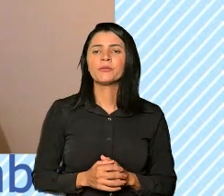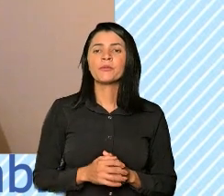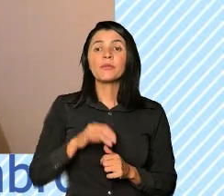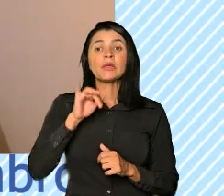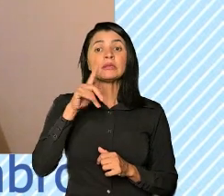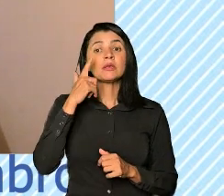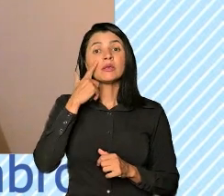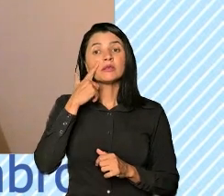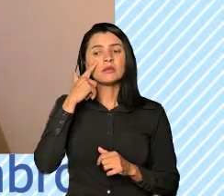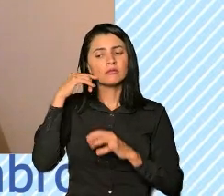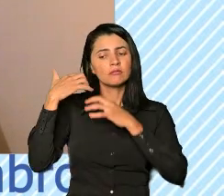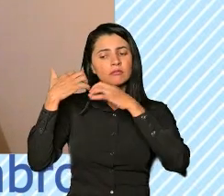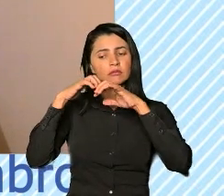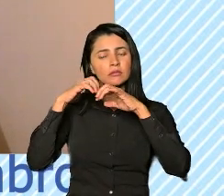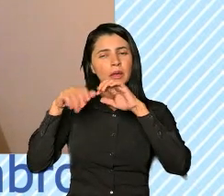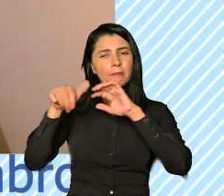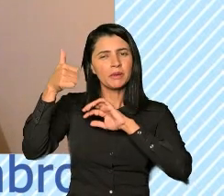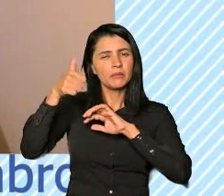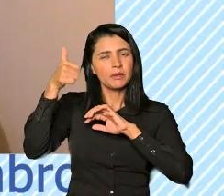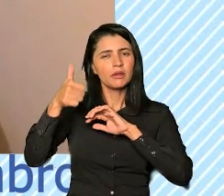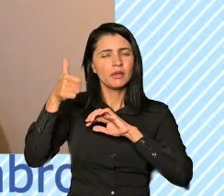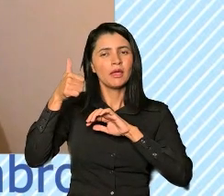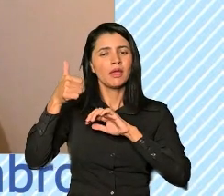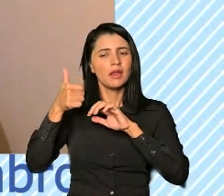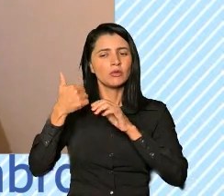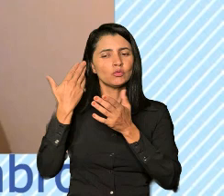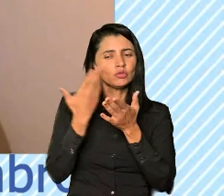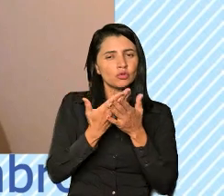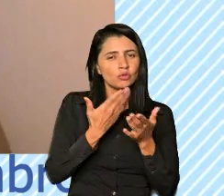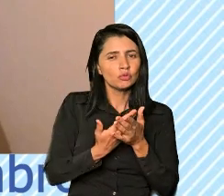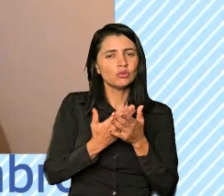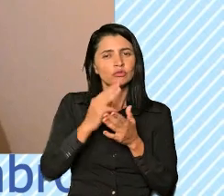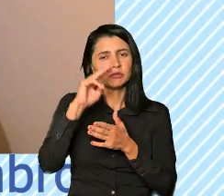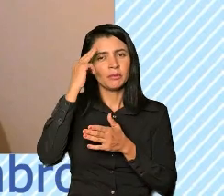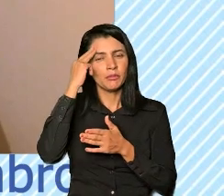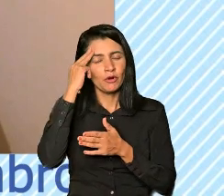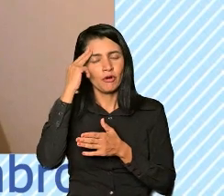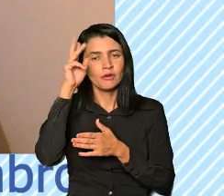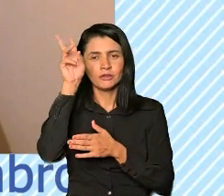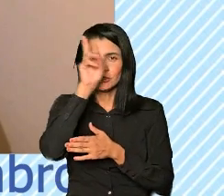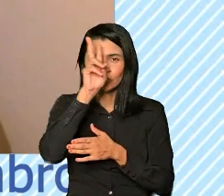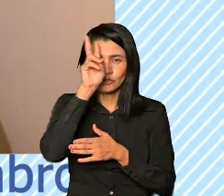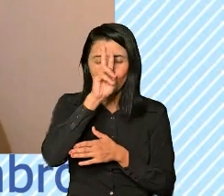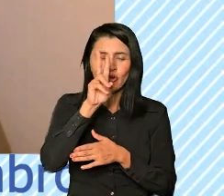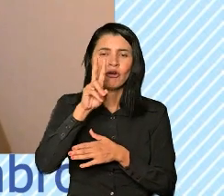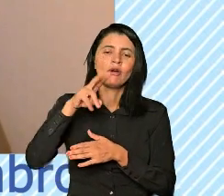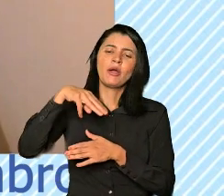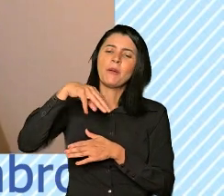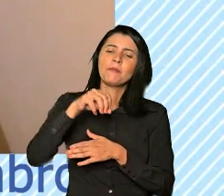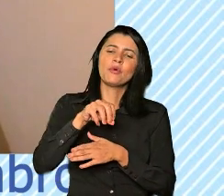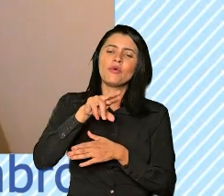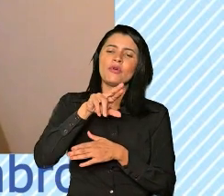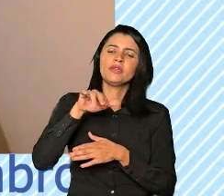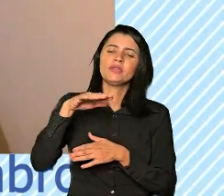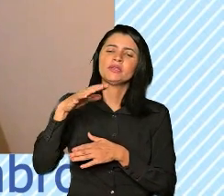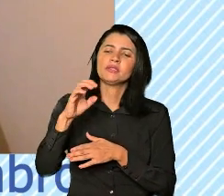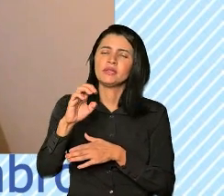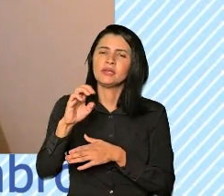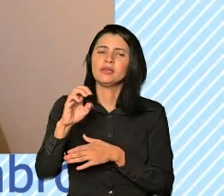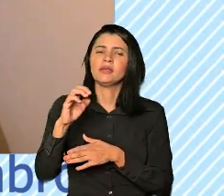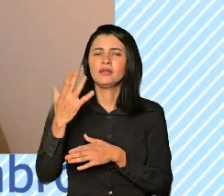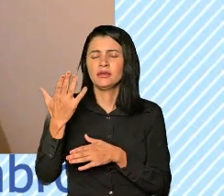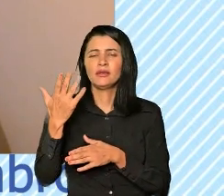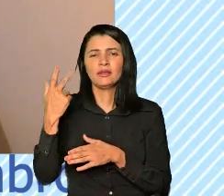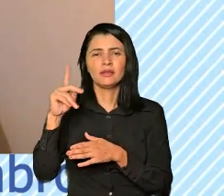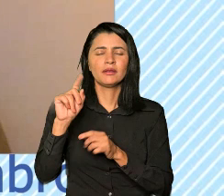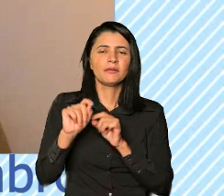parte daquelas reflexões pioneiras, né, do estudo de memória, do estudo de história do Maurice